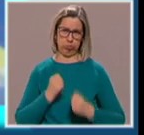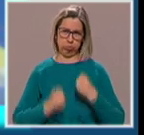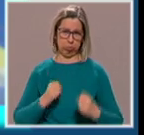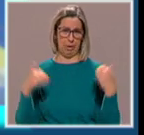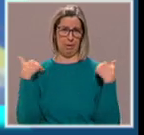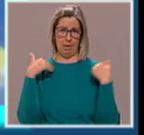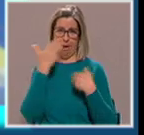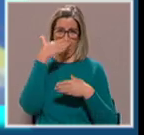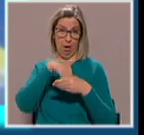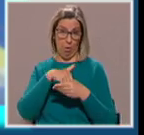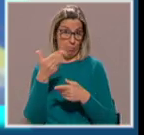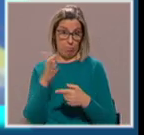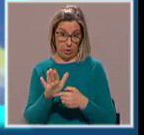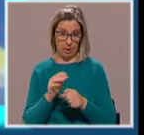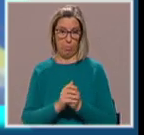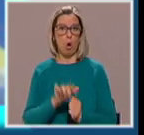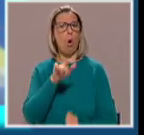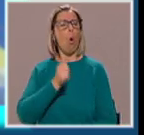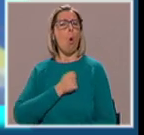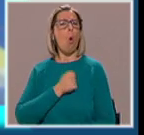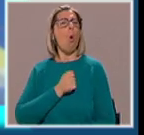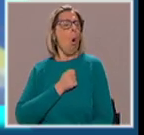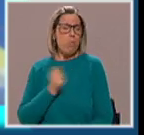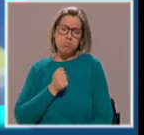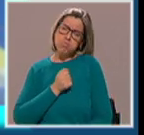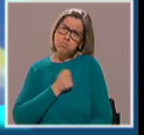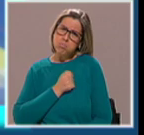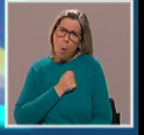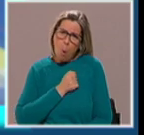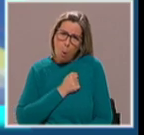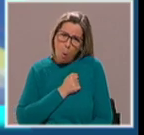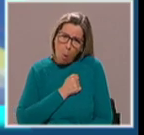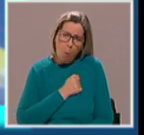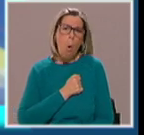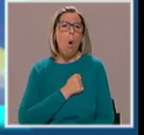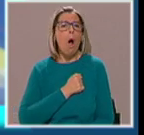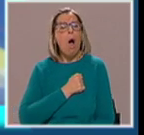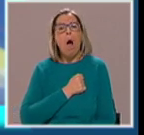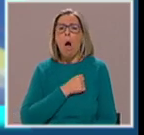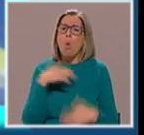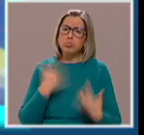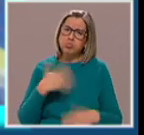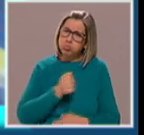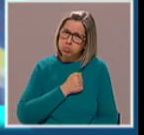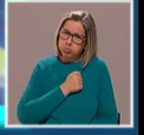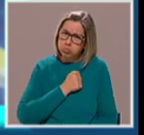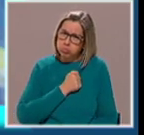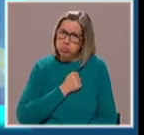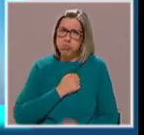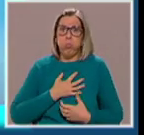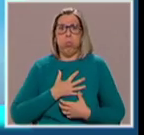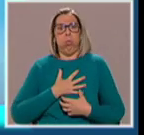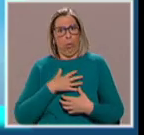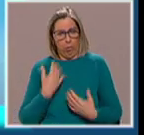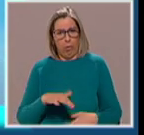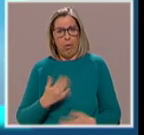de educação física, o teu coração bate com tanta força que até parece que vai sair pela boca.